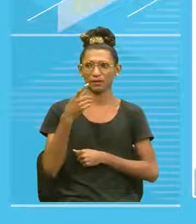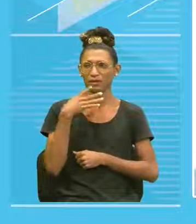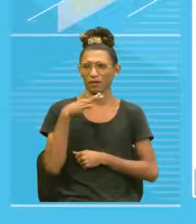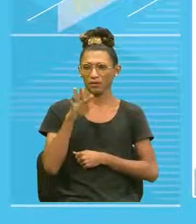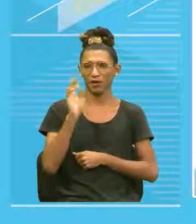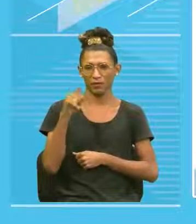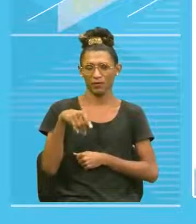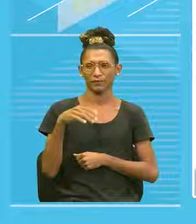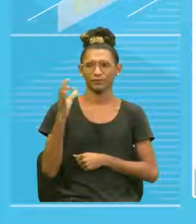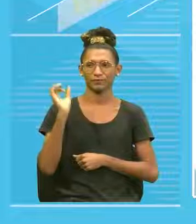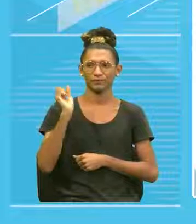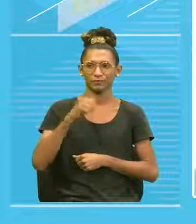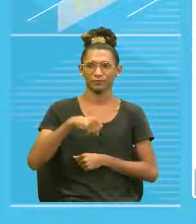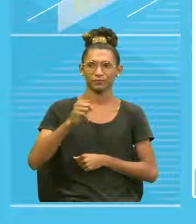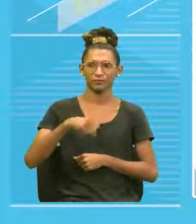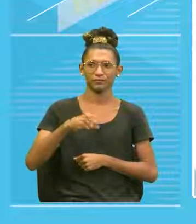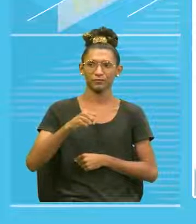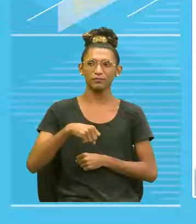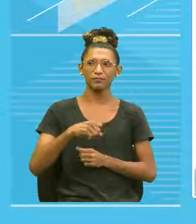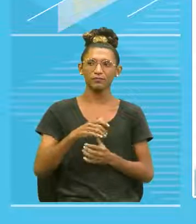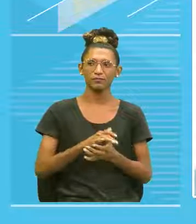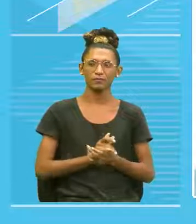com certeza